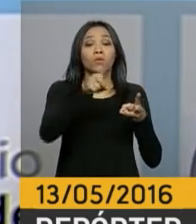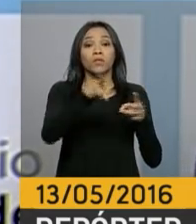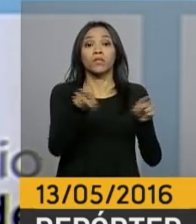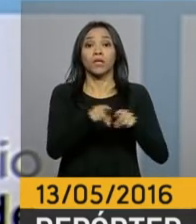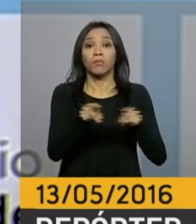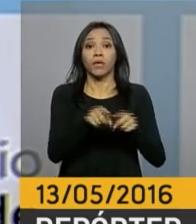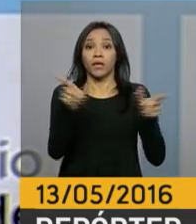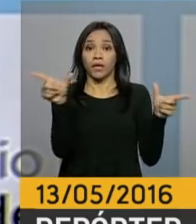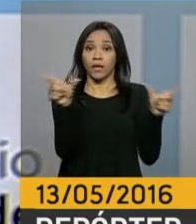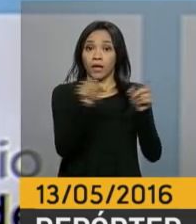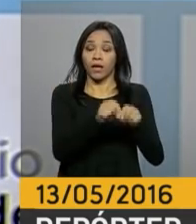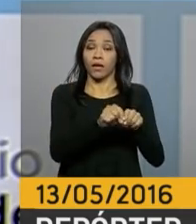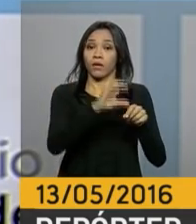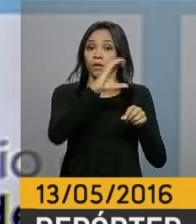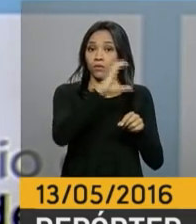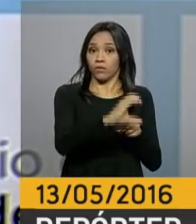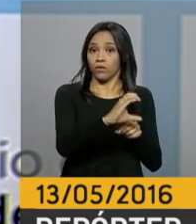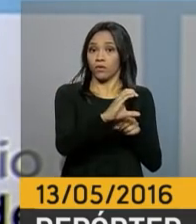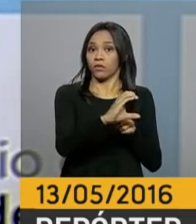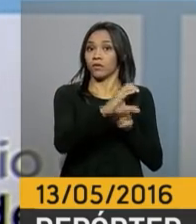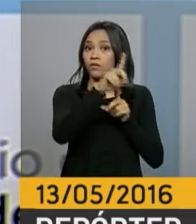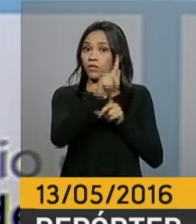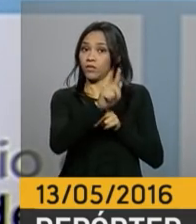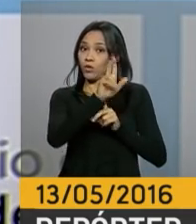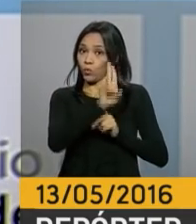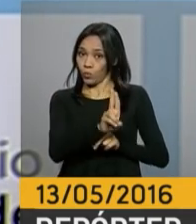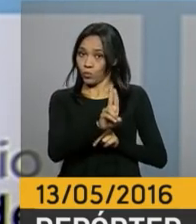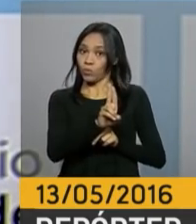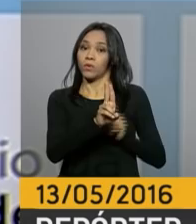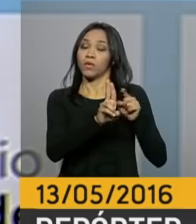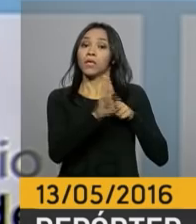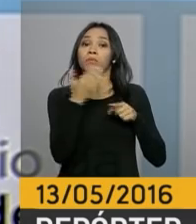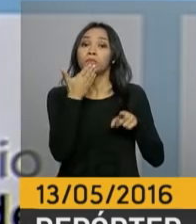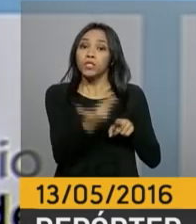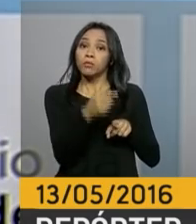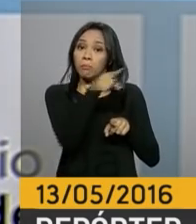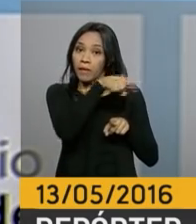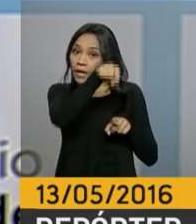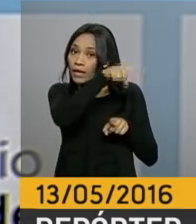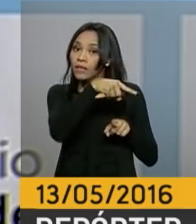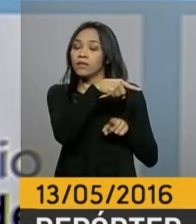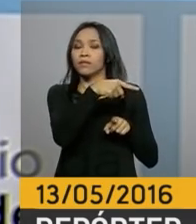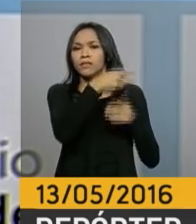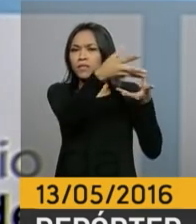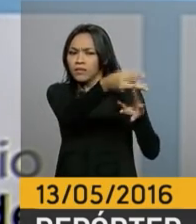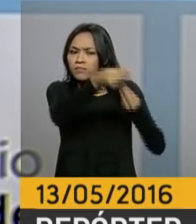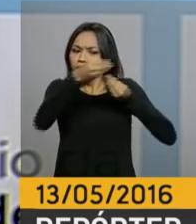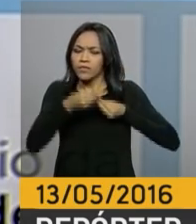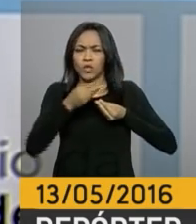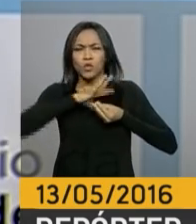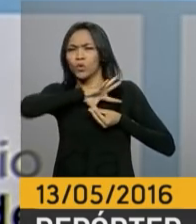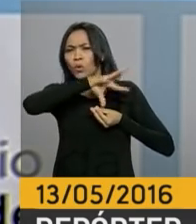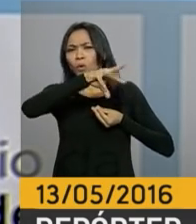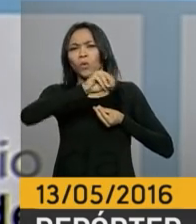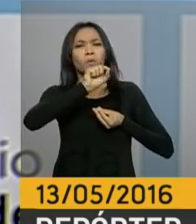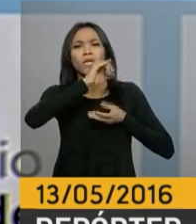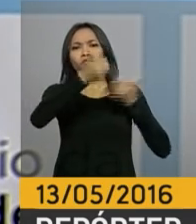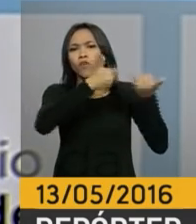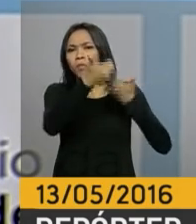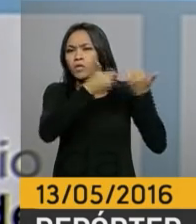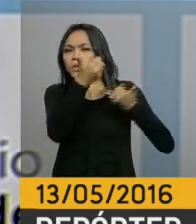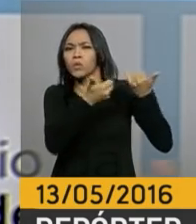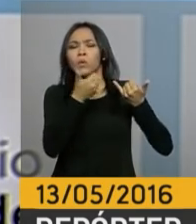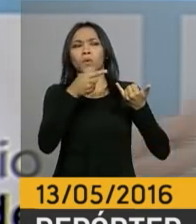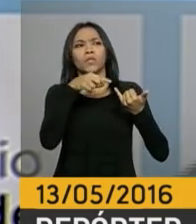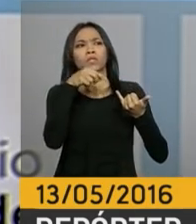hoje na reunião ministerial pedi também que ele nos envie eh todas as informações referentes às